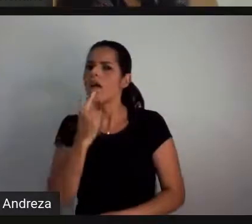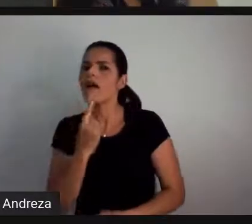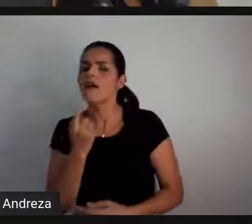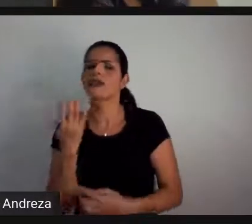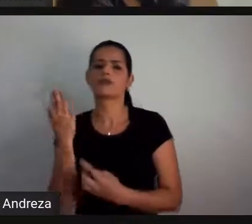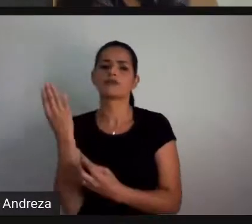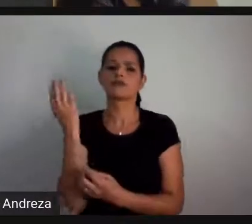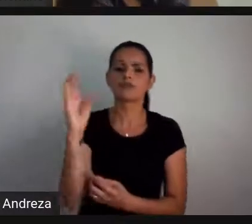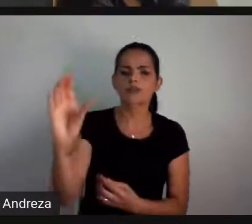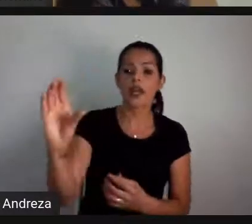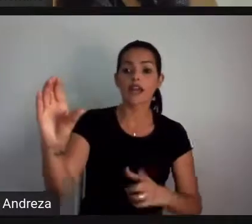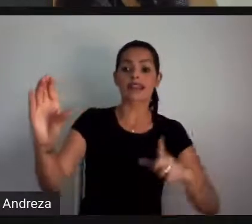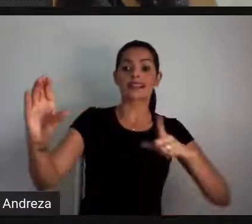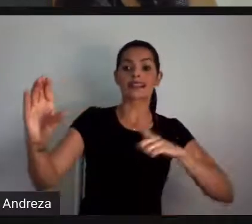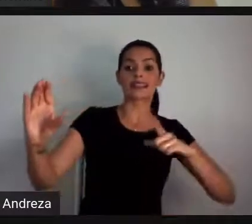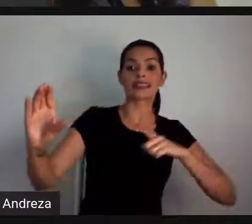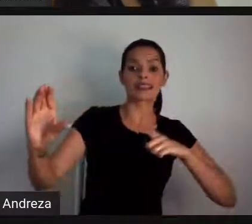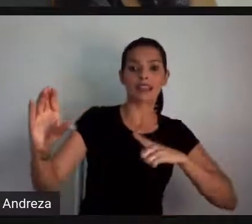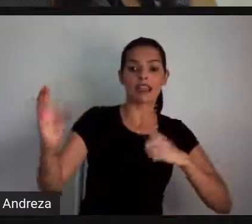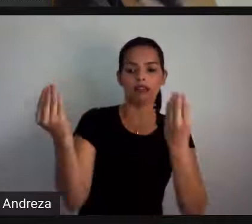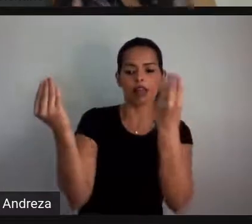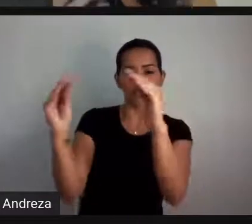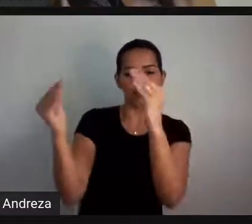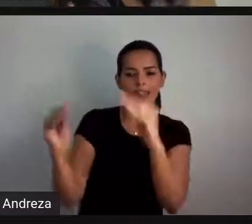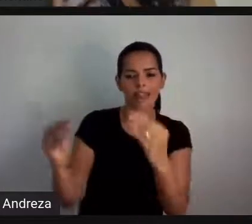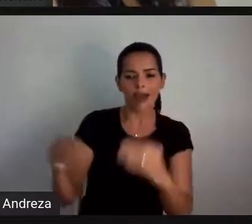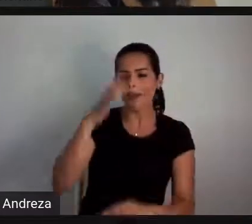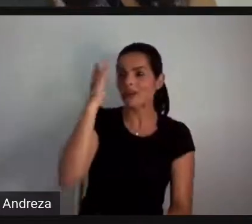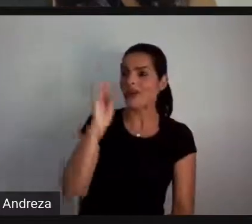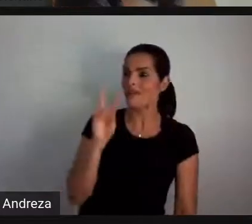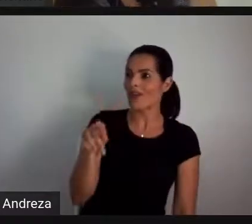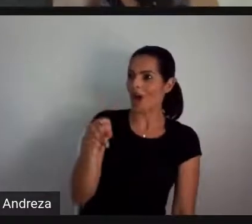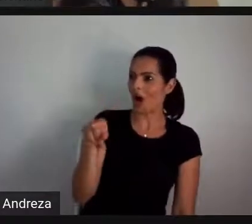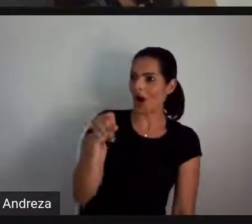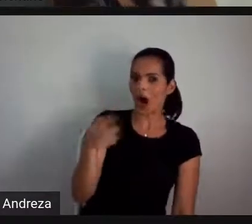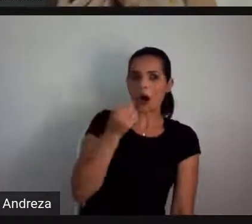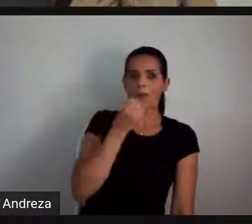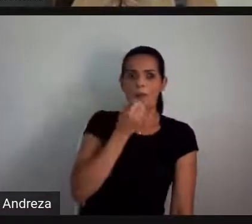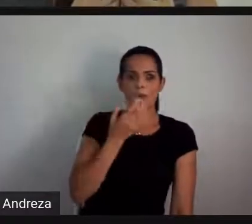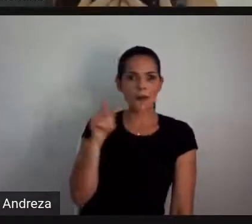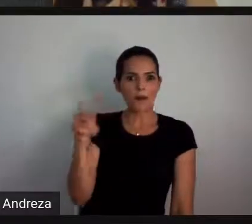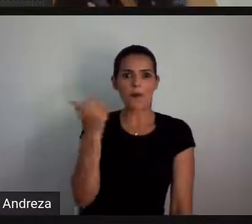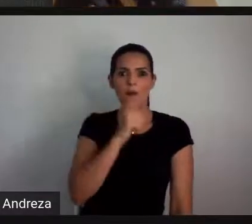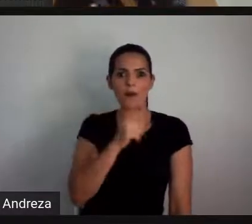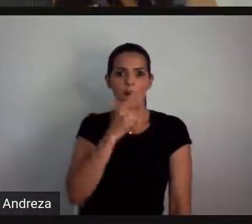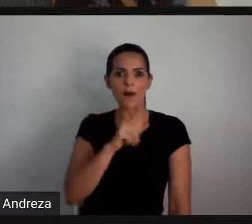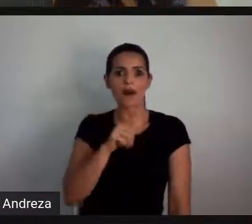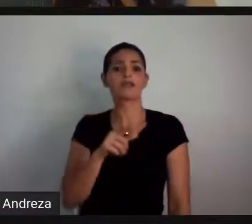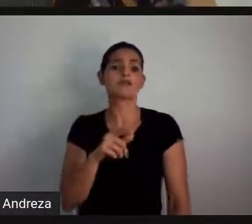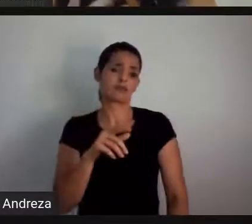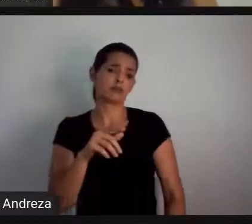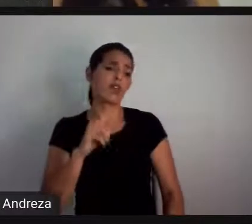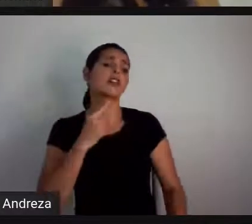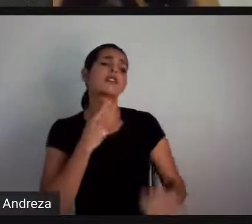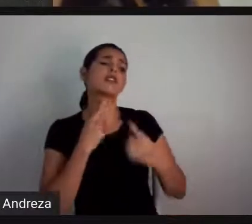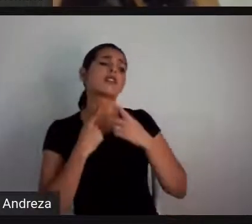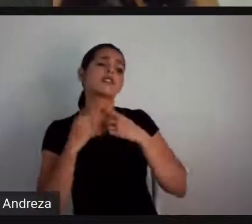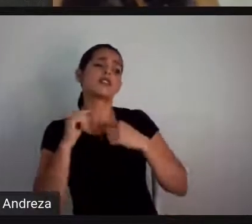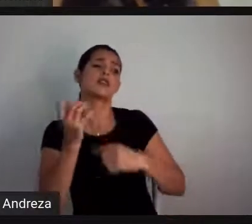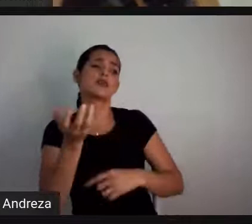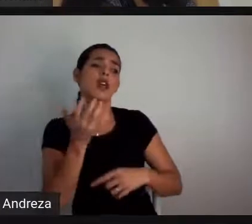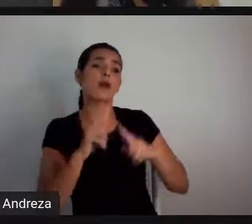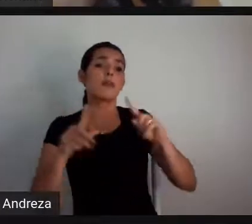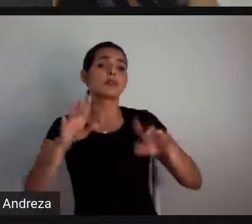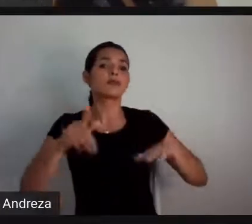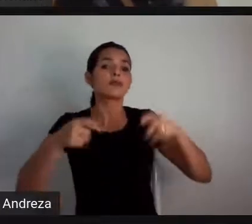da imagem, do ter ser muito importante, né? Então, é uma busca por, eu quero aquilo, eu quero realmente, é um desejo, mas eu tenho que